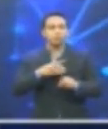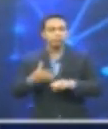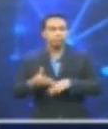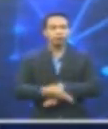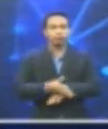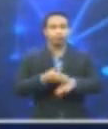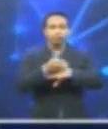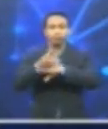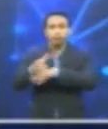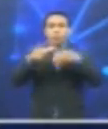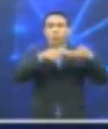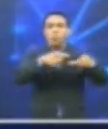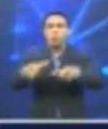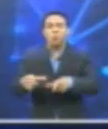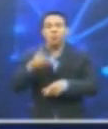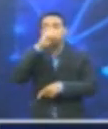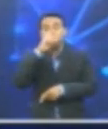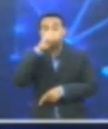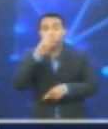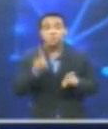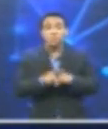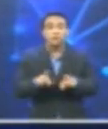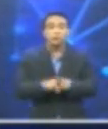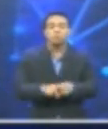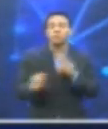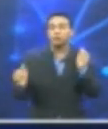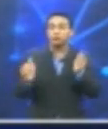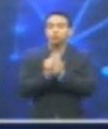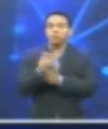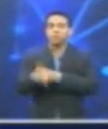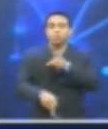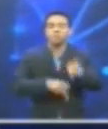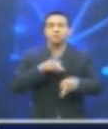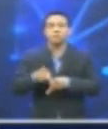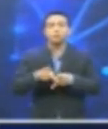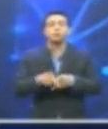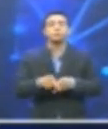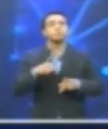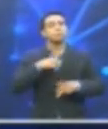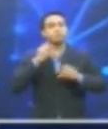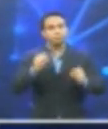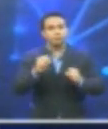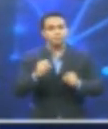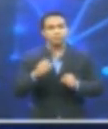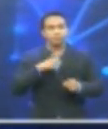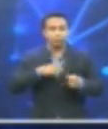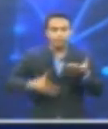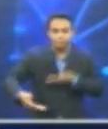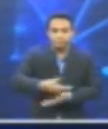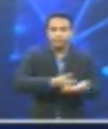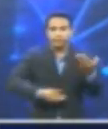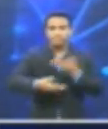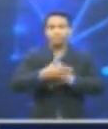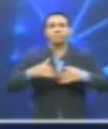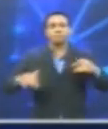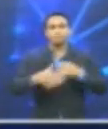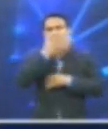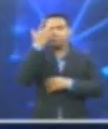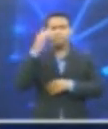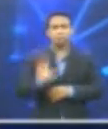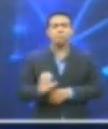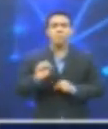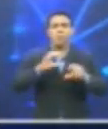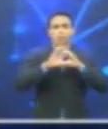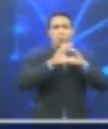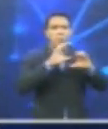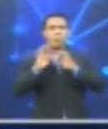naquelas áreas mais críticas e também amparado pela população, para que ele possa embarcar base integrada cidadã possa se comunicar com